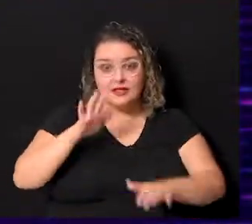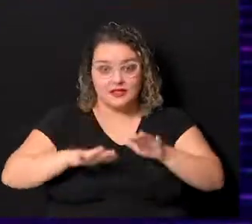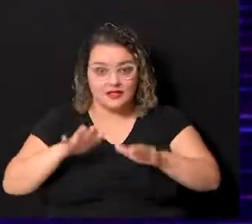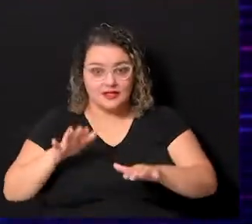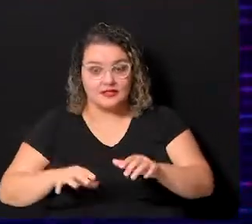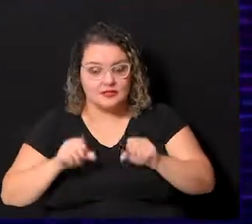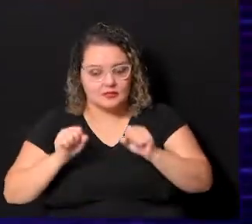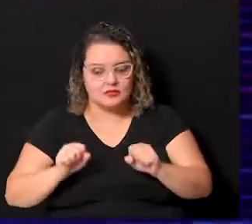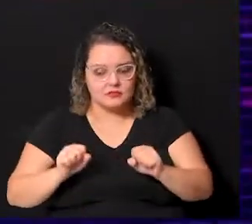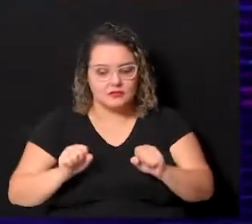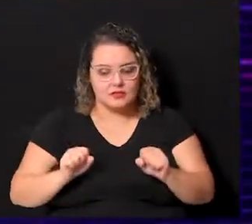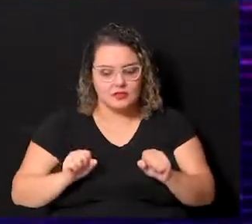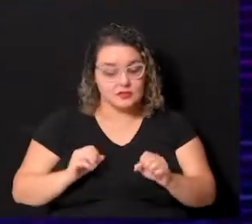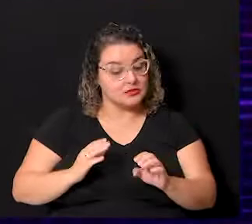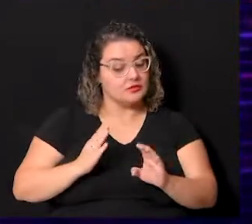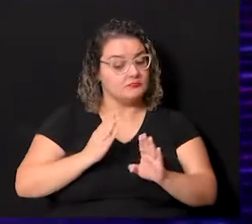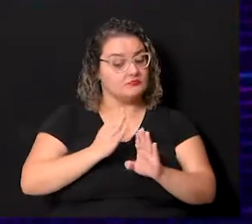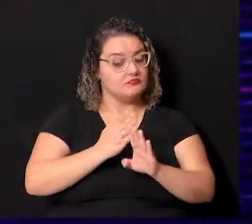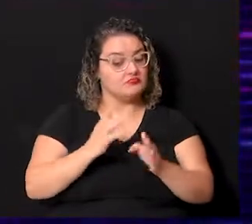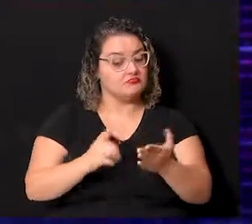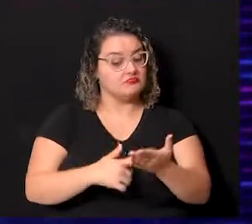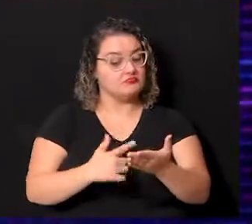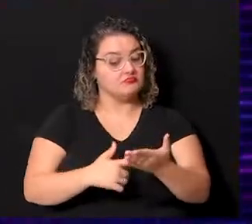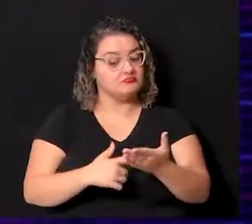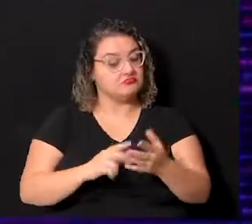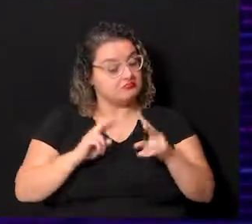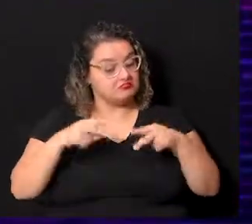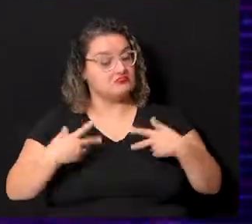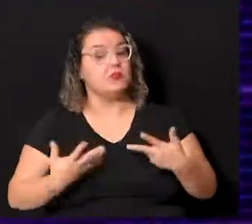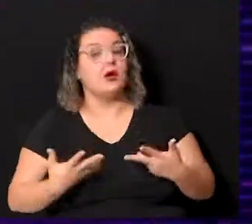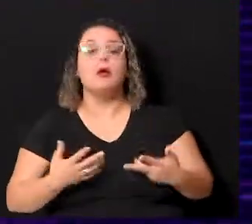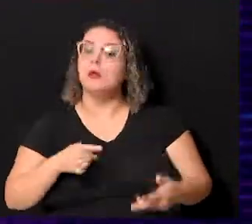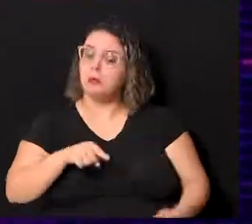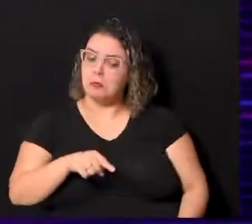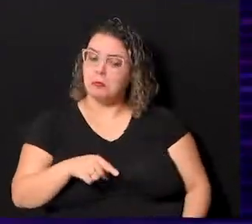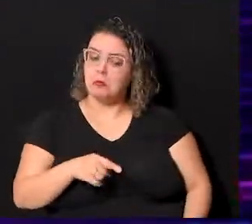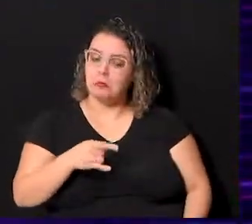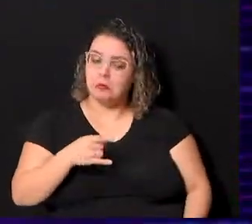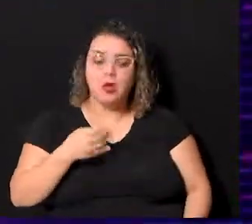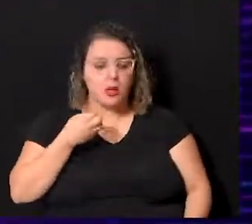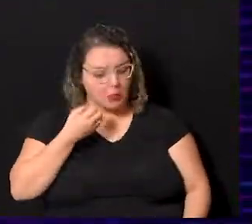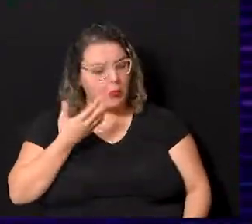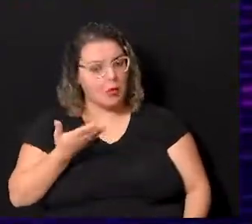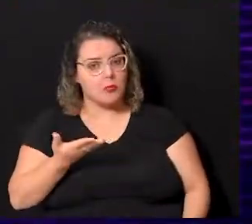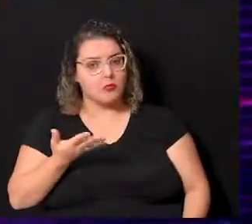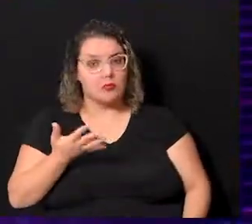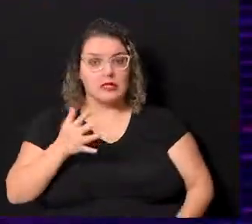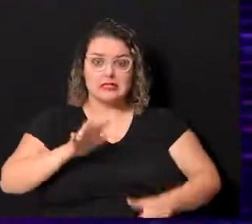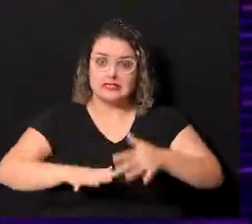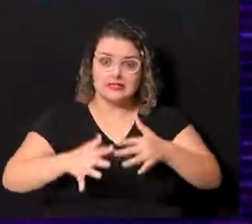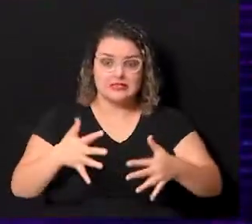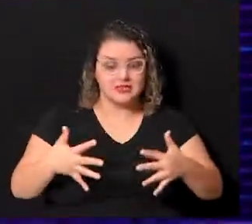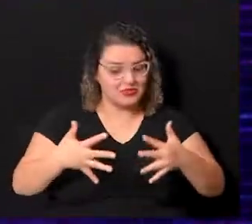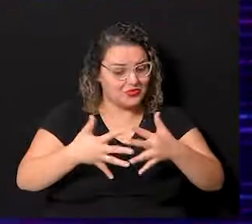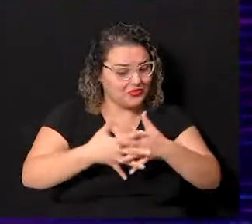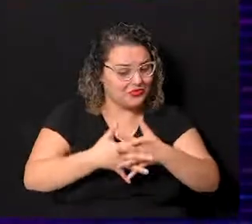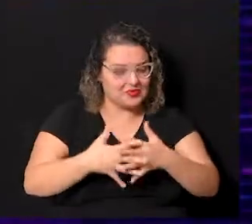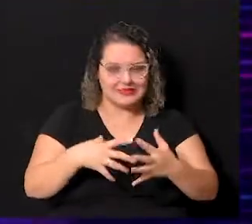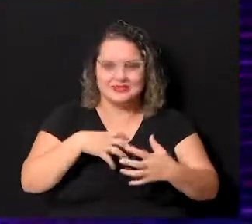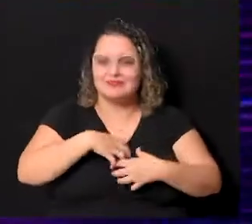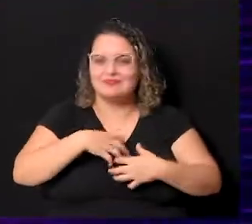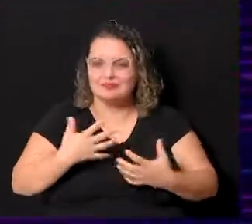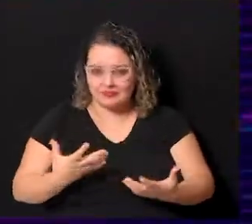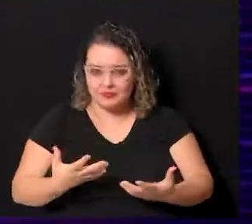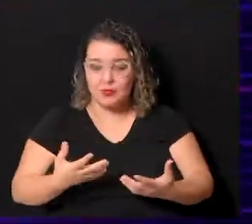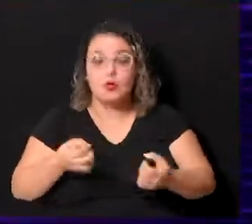pode às vezes se identificar, encontrar coisas aqui dentro que sejam interessantes, coisas que são conflitantes com o que ela está sentindo,